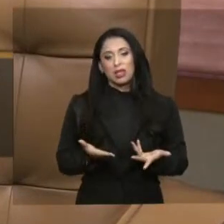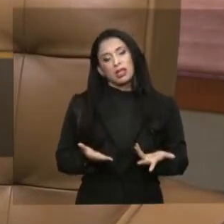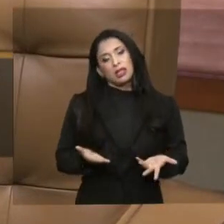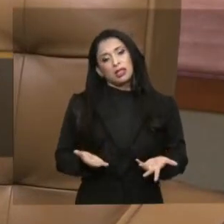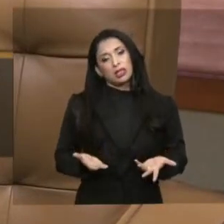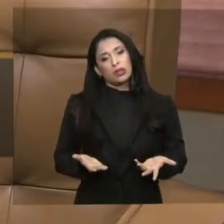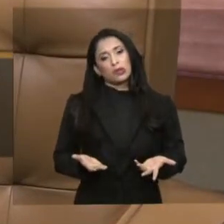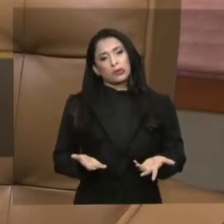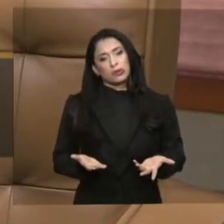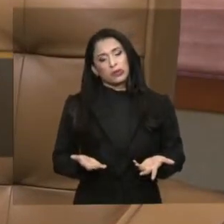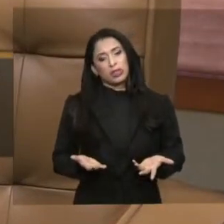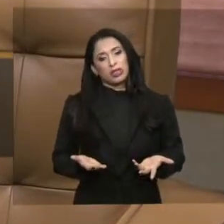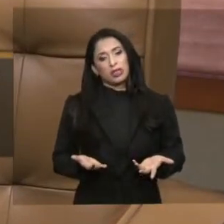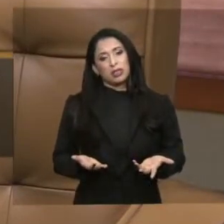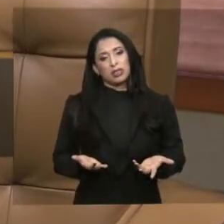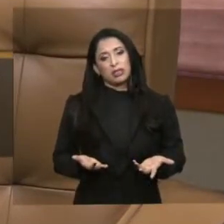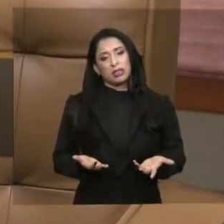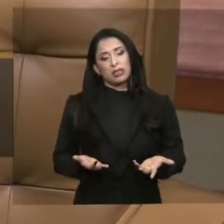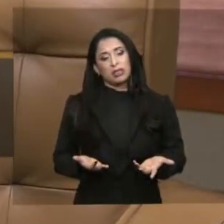mais...